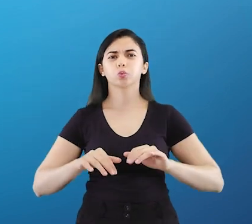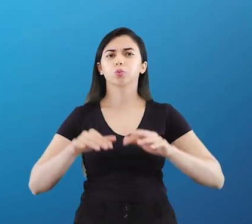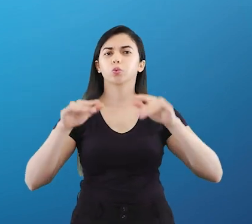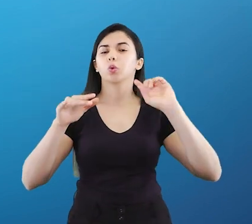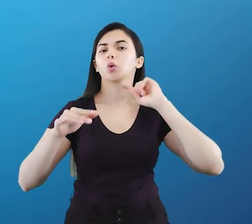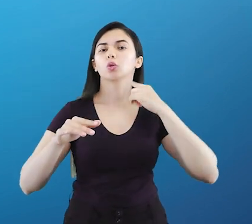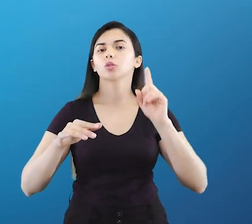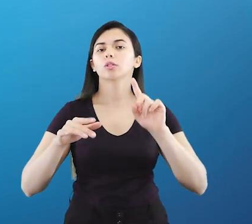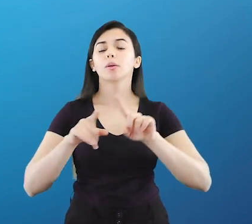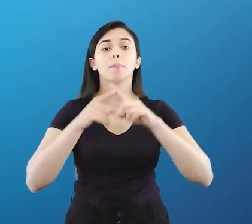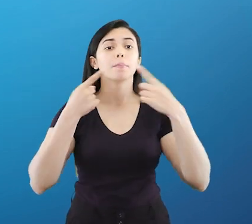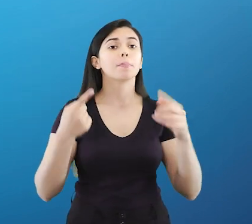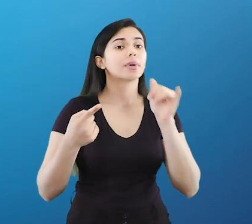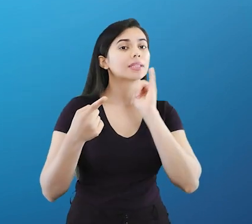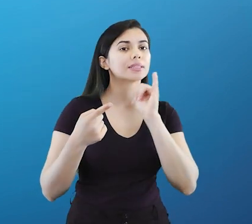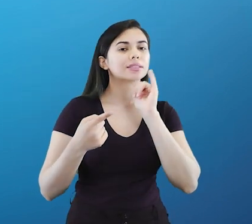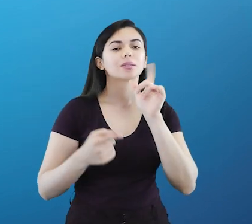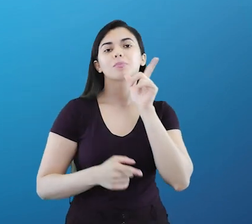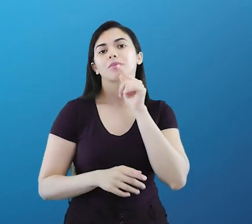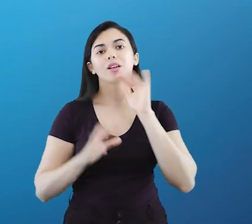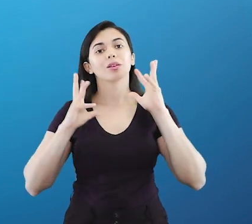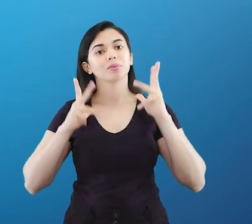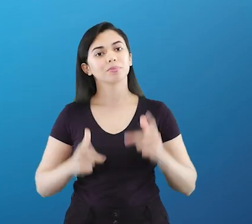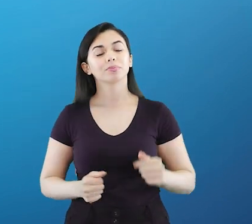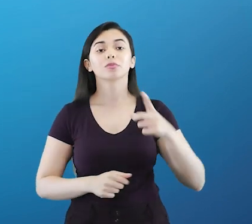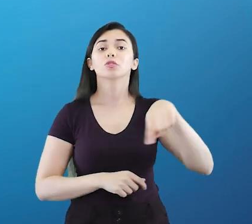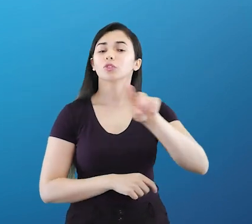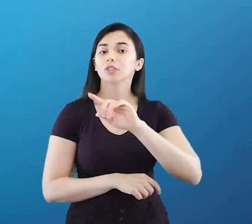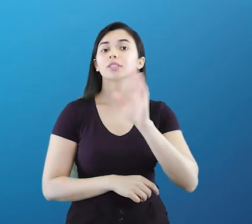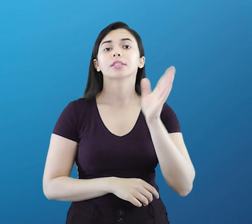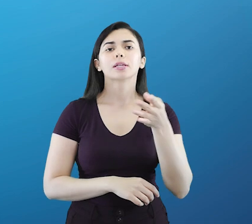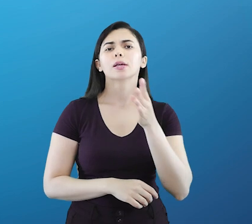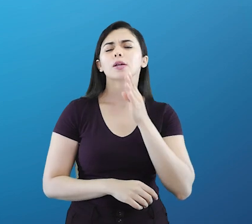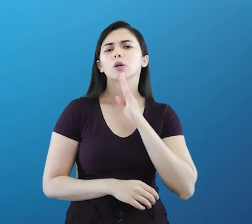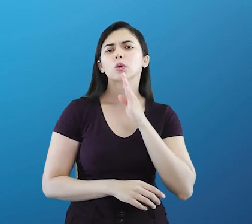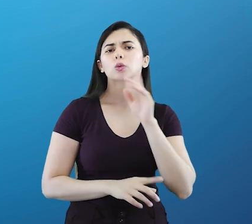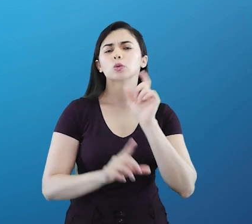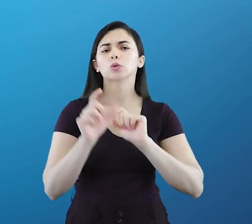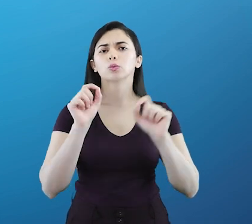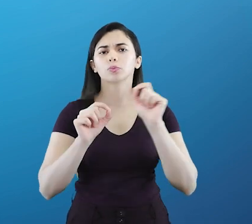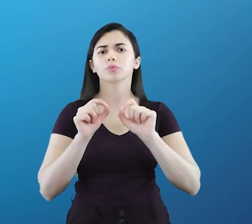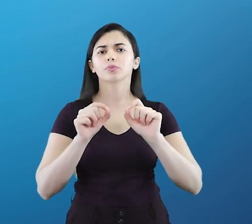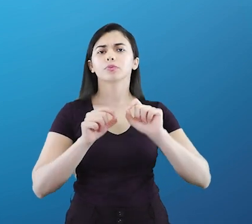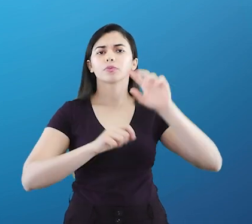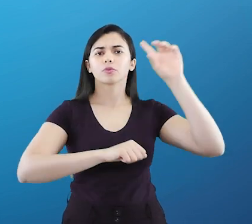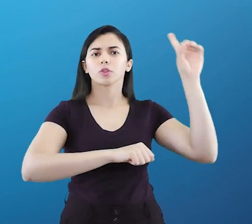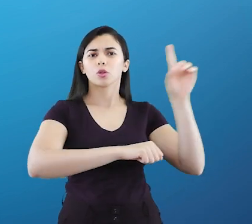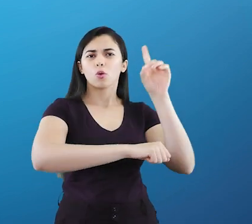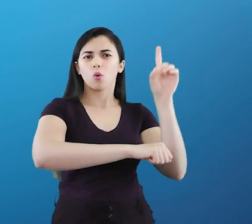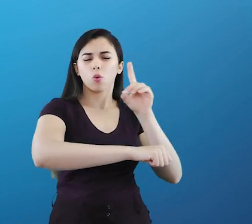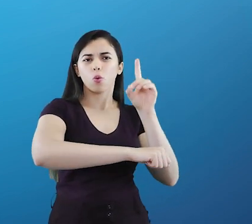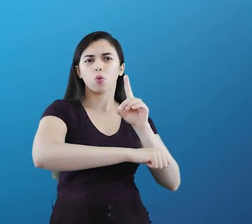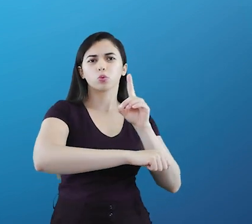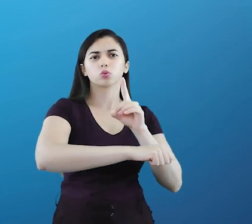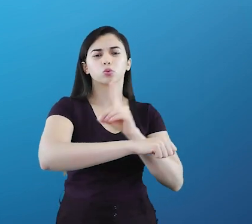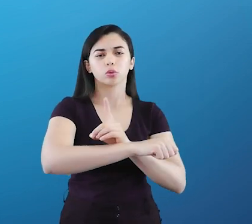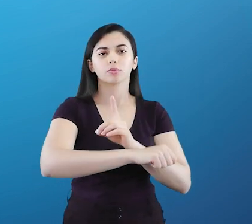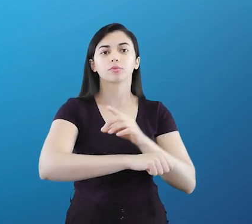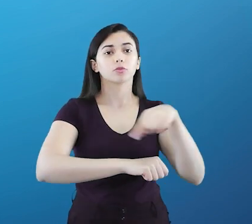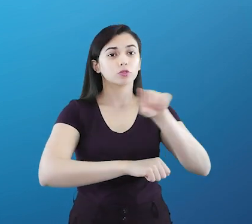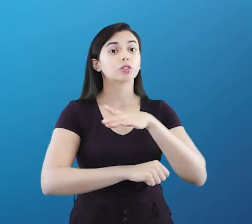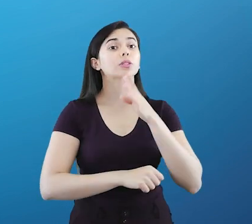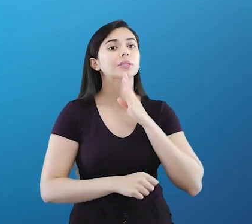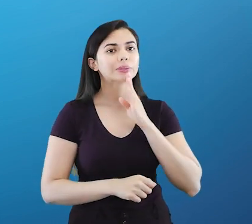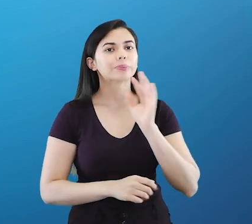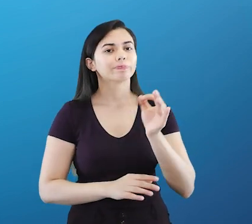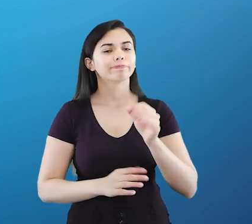suja, mas sim da água limpa. Você deve conhecer, já ouviu falar sobre o Aedes aegypti, que é o mosquito da dengue.